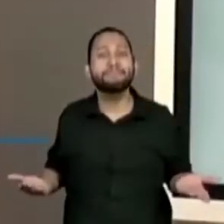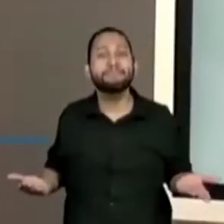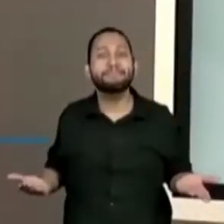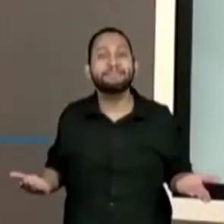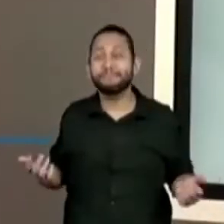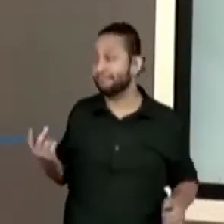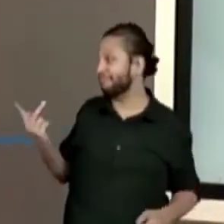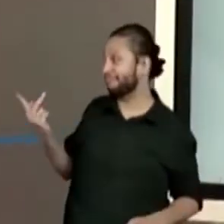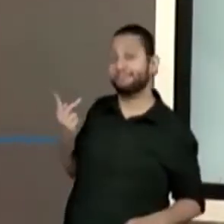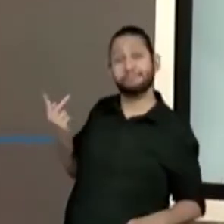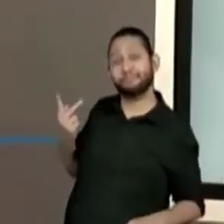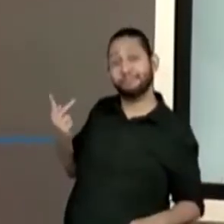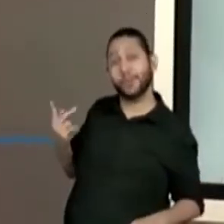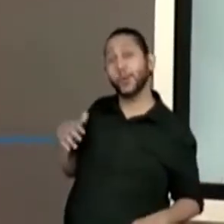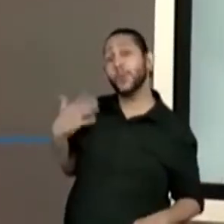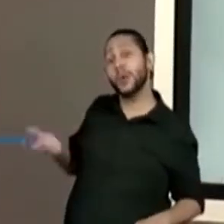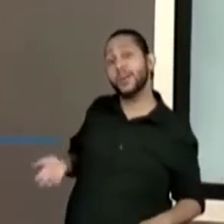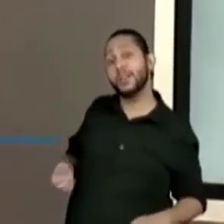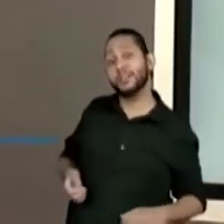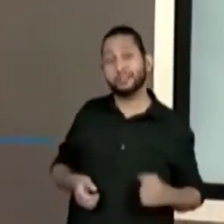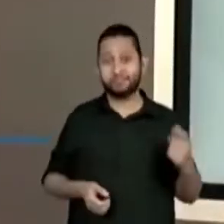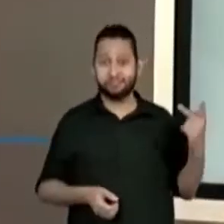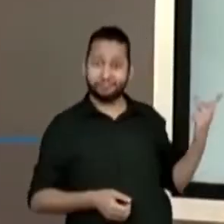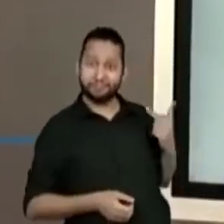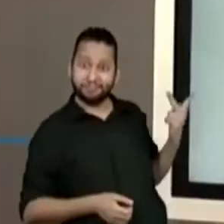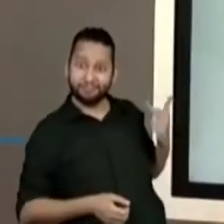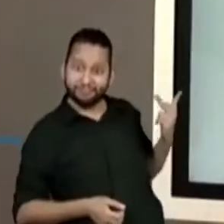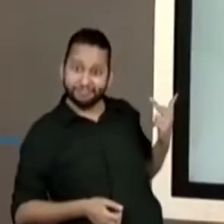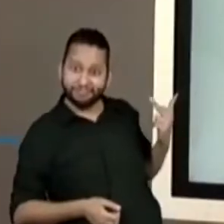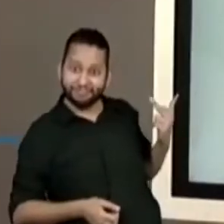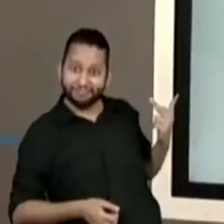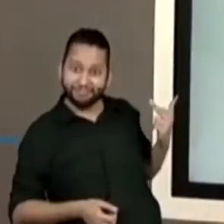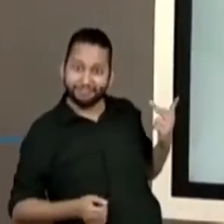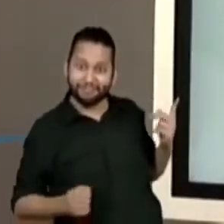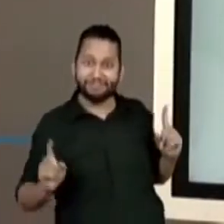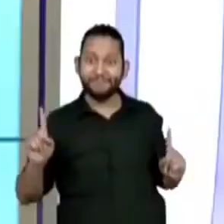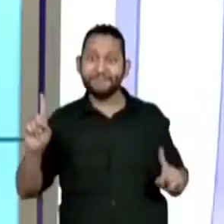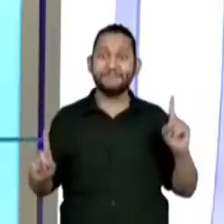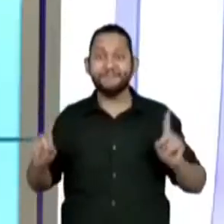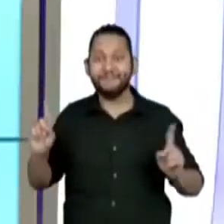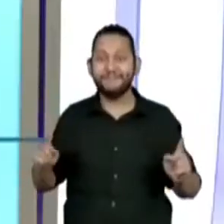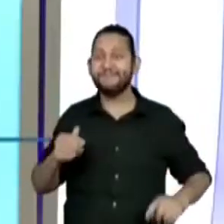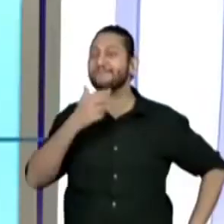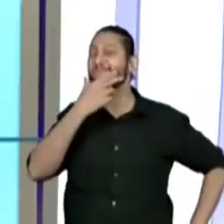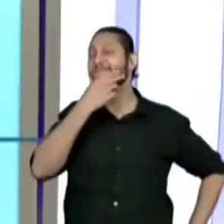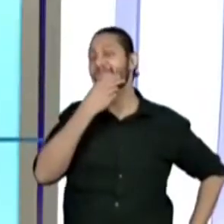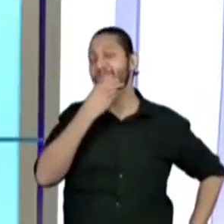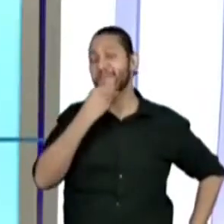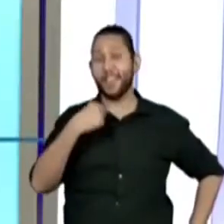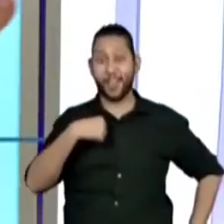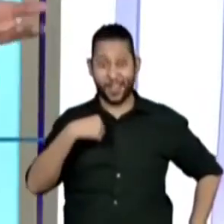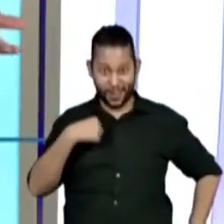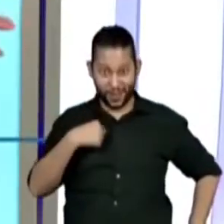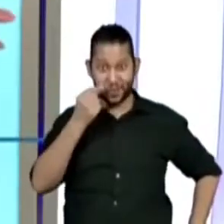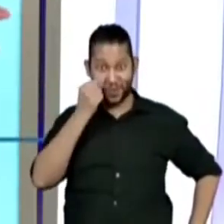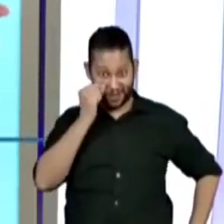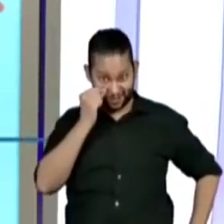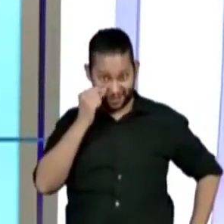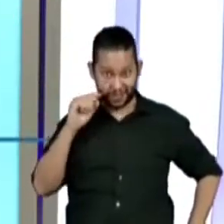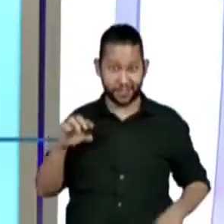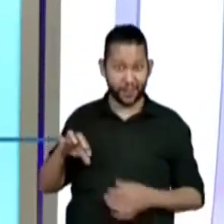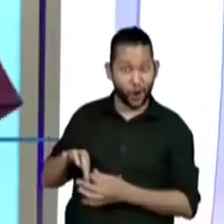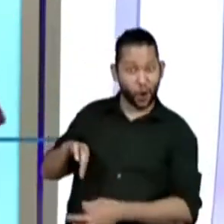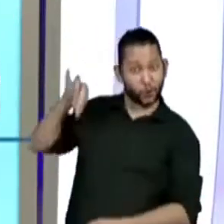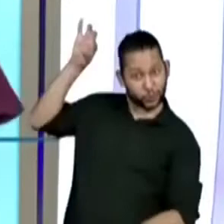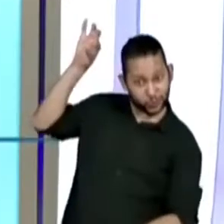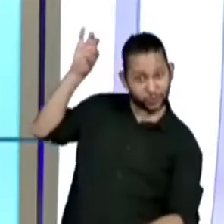Entendeu porque eu trouxe a professora Fran? Por isso. Não vou falar a minha altura. No caso, qual